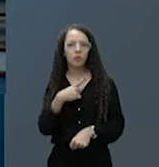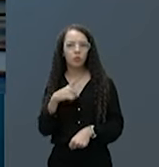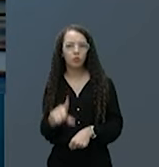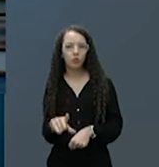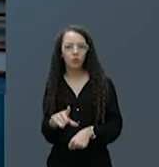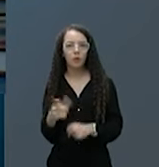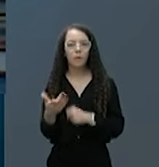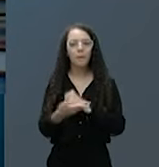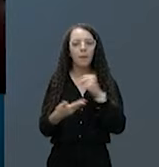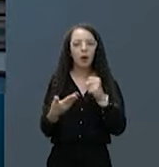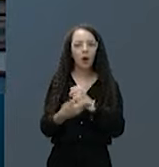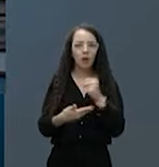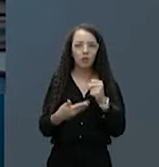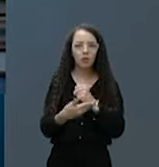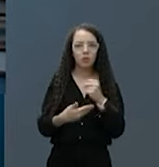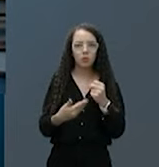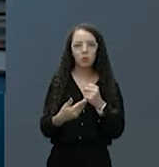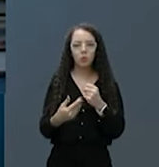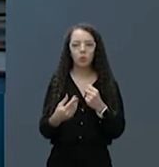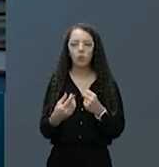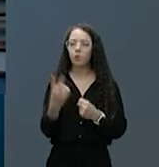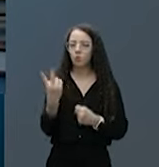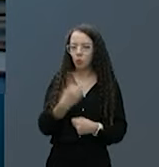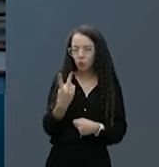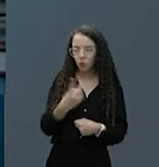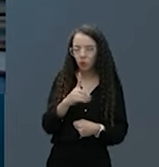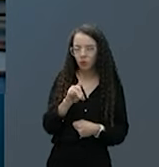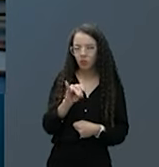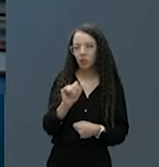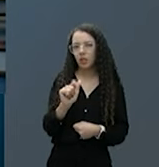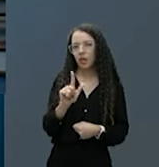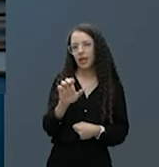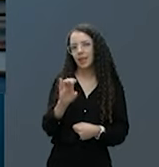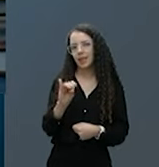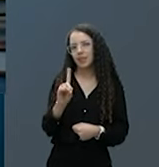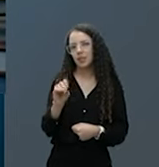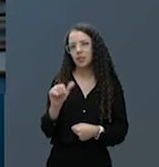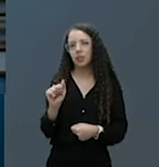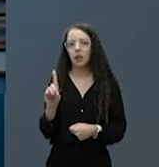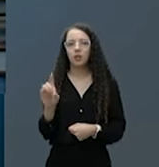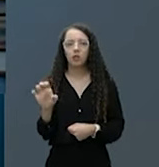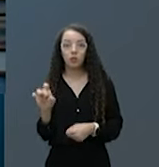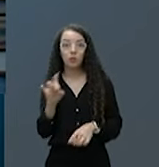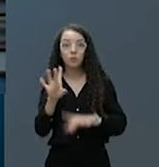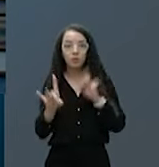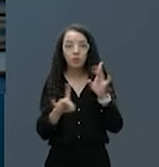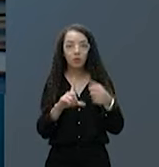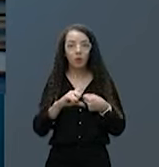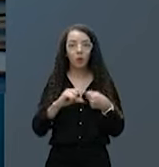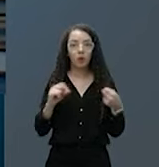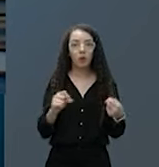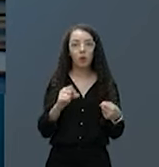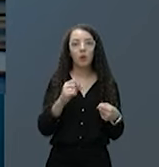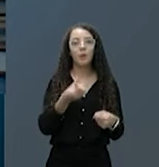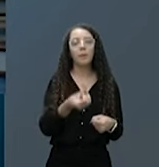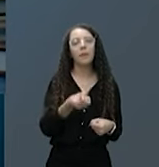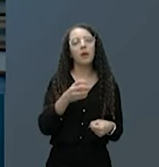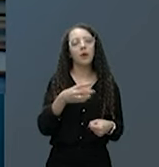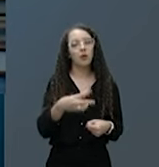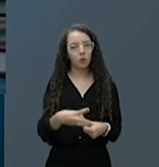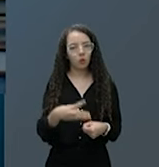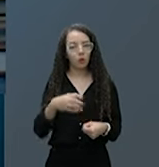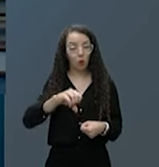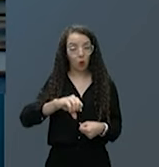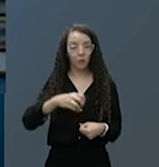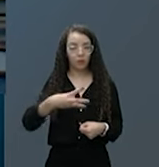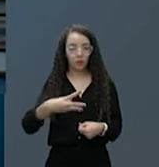dialeticidade, inclusive expressamente mencionado no 932. Então, ilustres julgadores, especificamente ilustre relator ministro